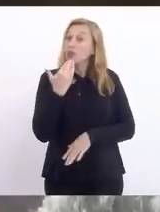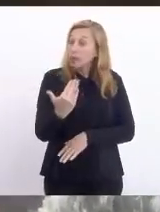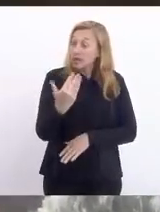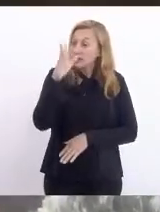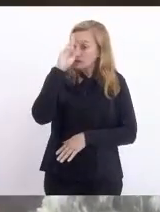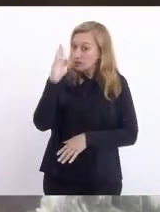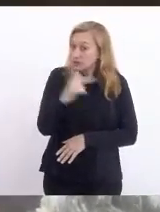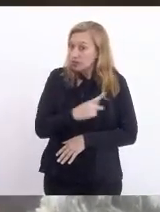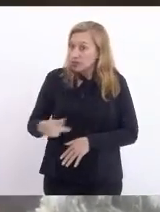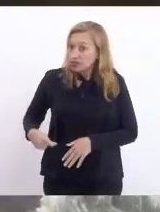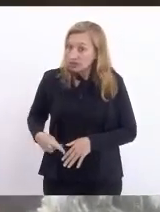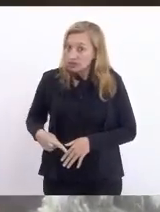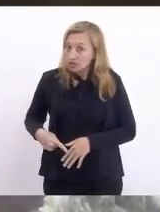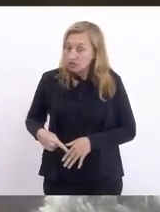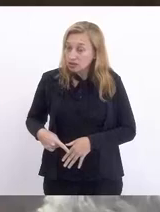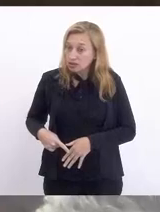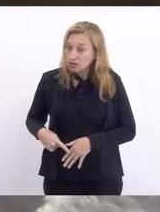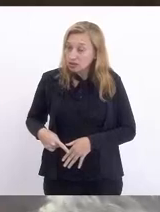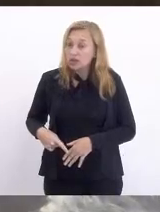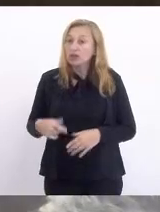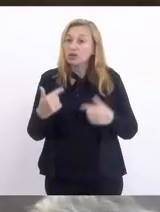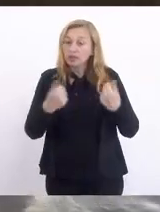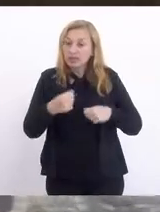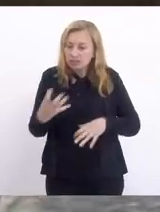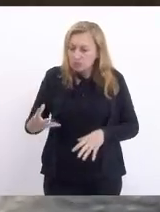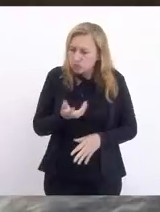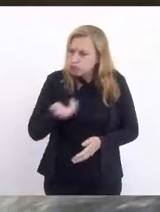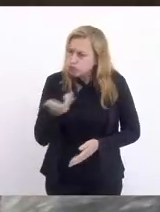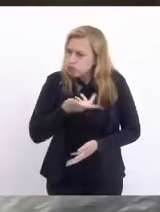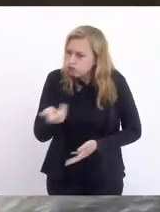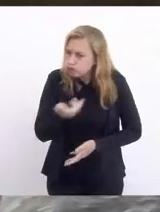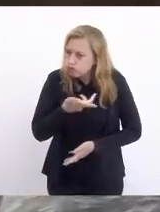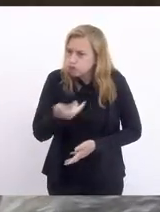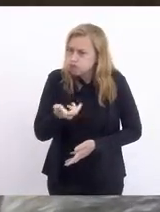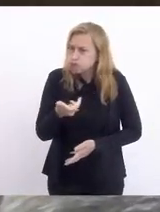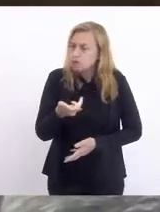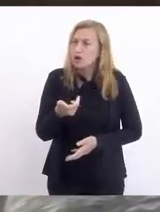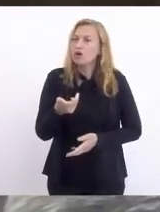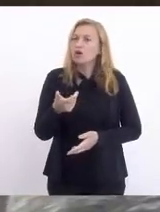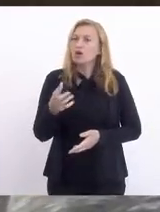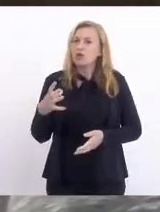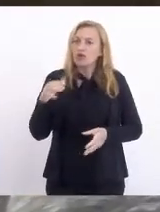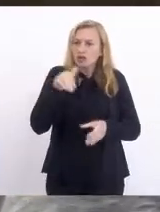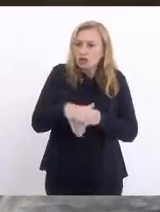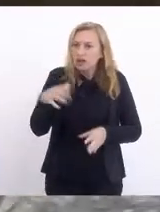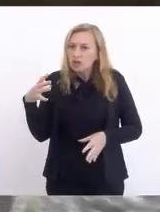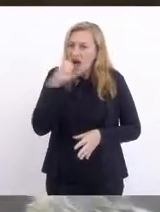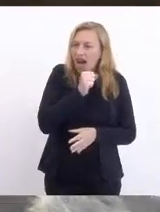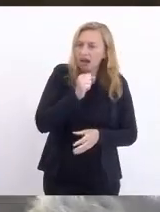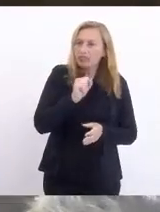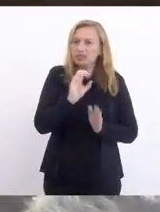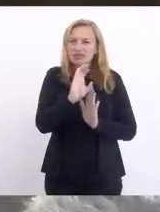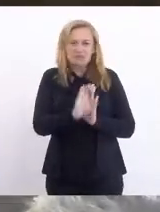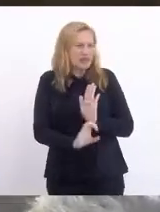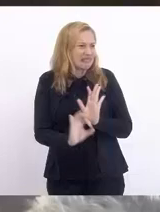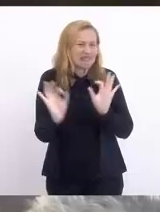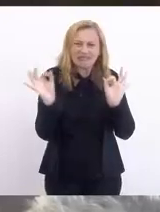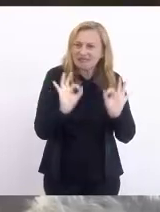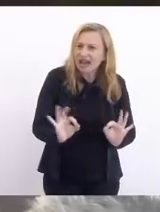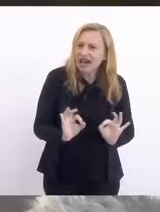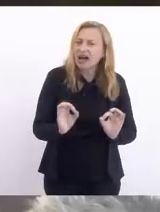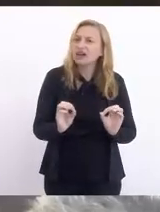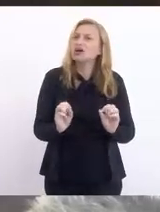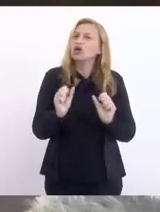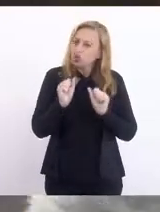eu peço seu presidente na decisão de velocidade precisa ser votado com agilidade sem emendas